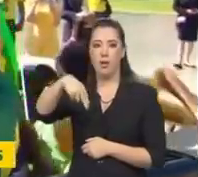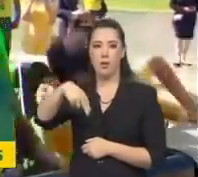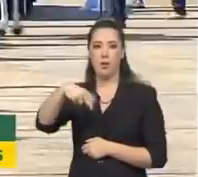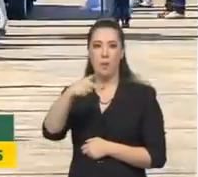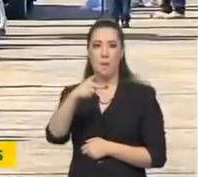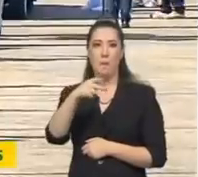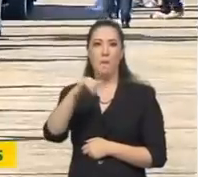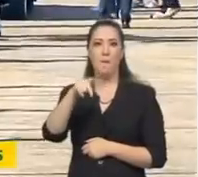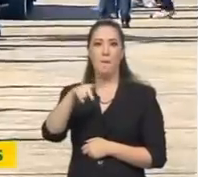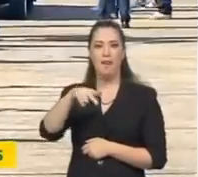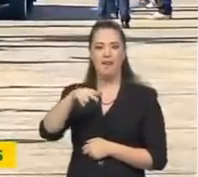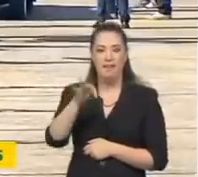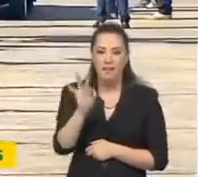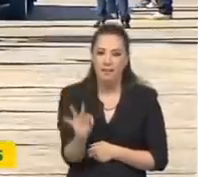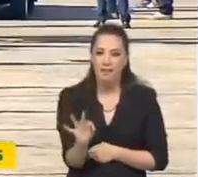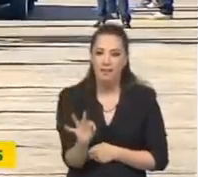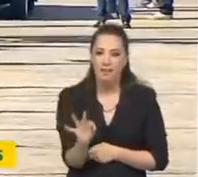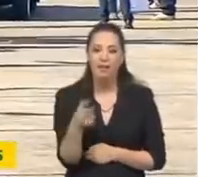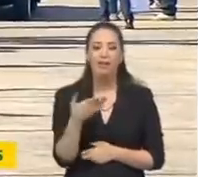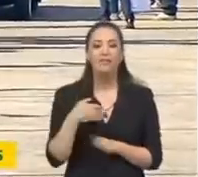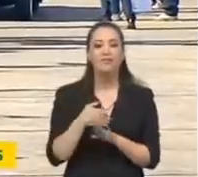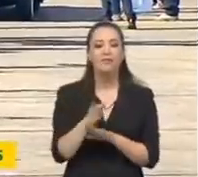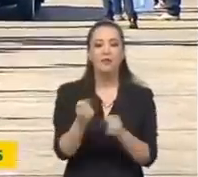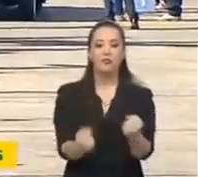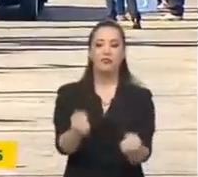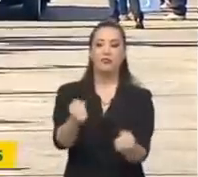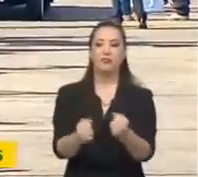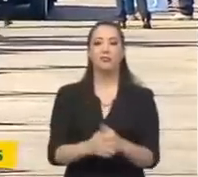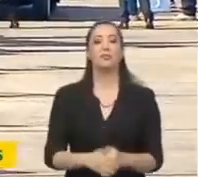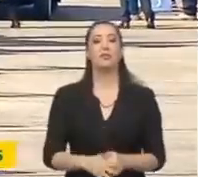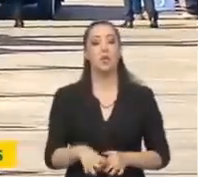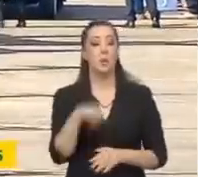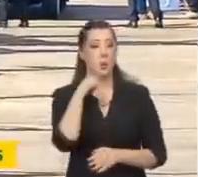segue direto para o hasteamento das bandeiras ou se cumprimenta o público.